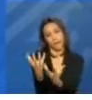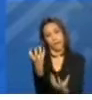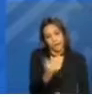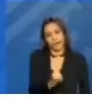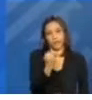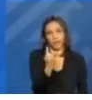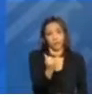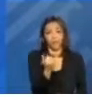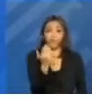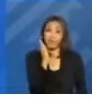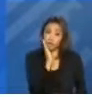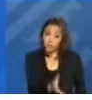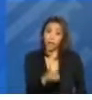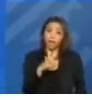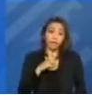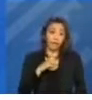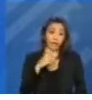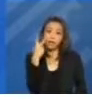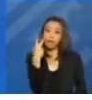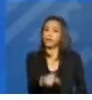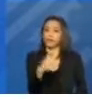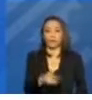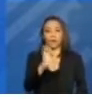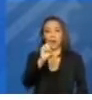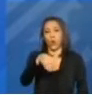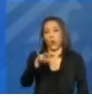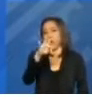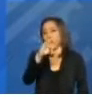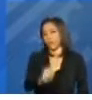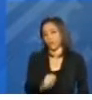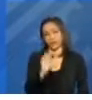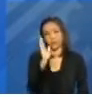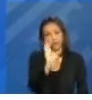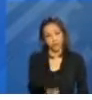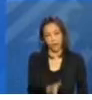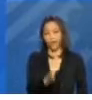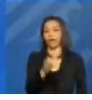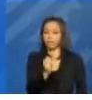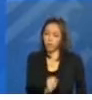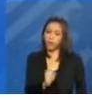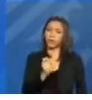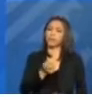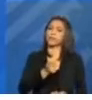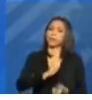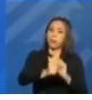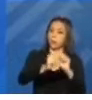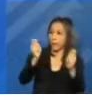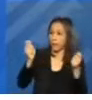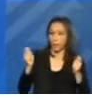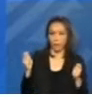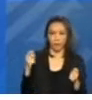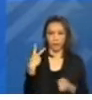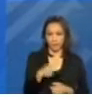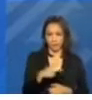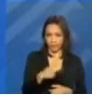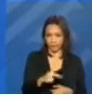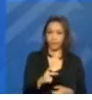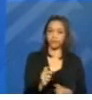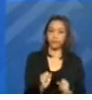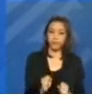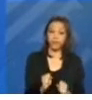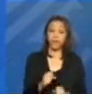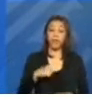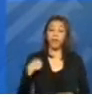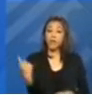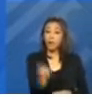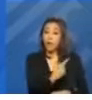já ter a sua conta digital, dela já estar funcionando, de já poder fazer pagamento de contas. Nós ainda